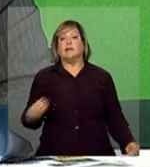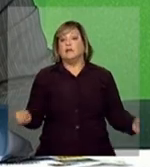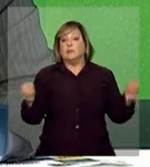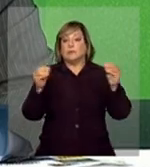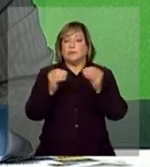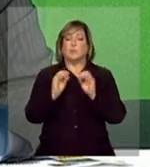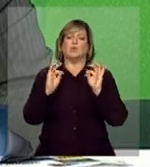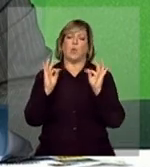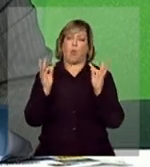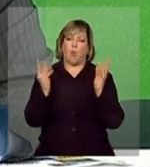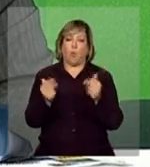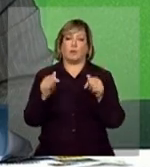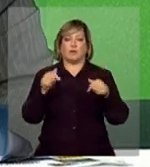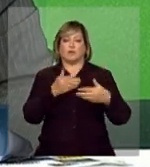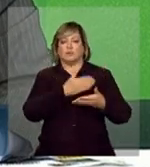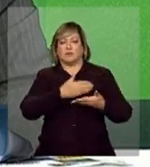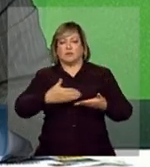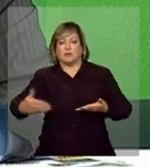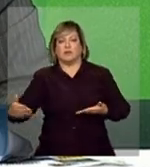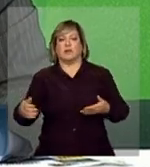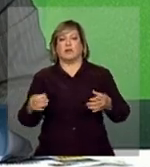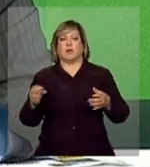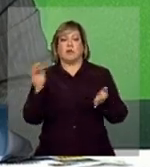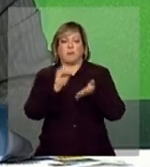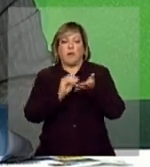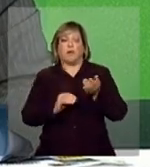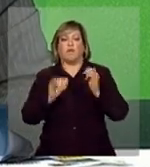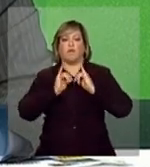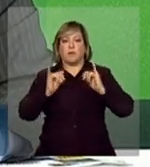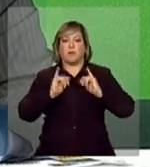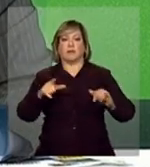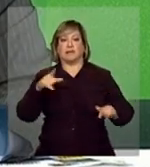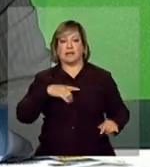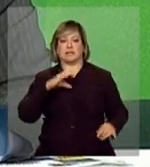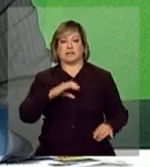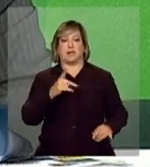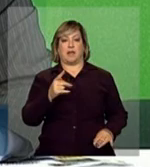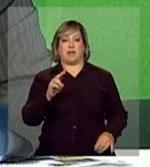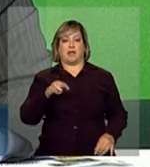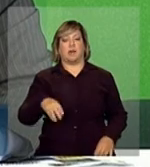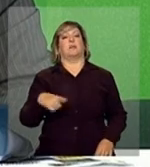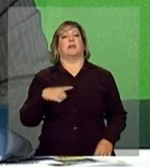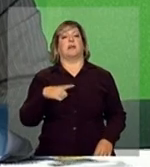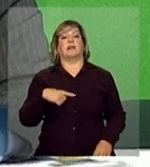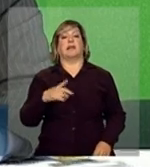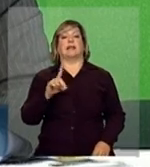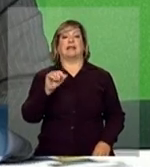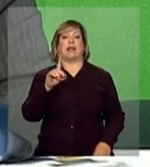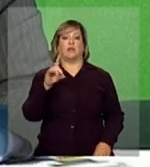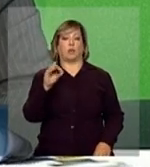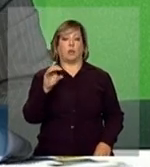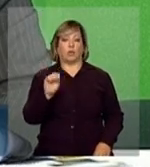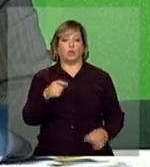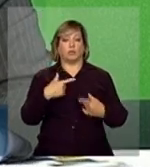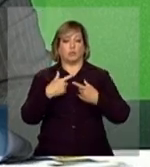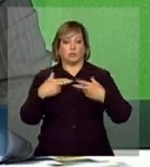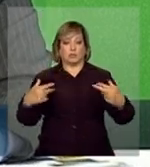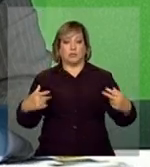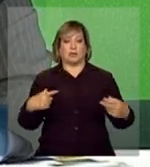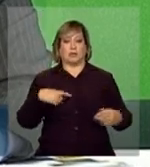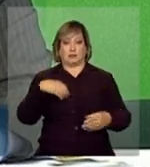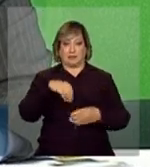de todo esse portfólio do banco de dados que existe na CPRM, o banco de dados que existe no DNPM,